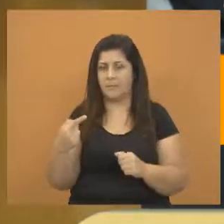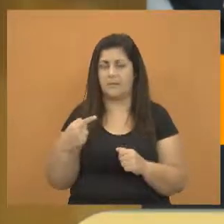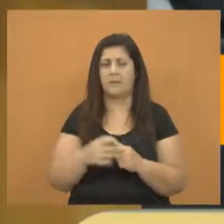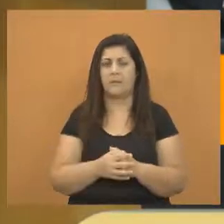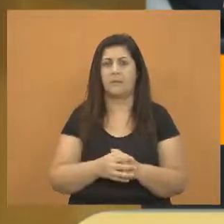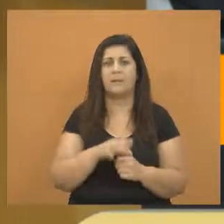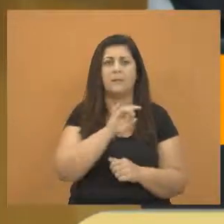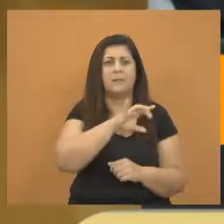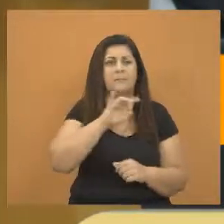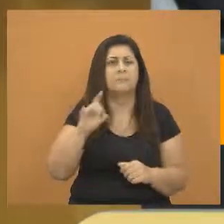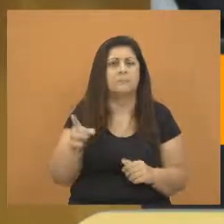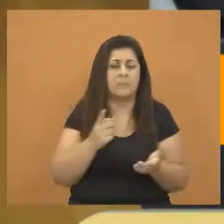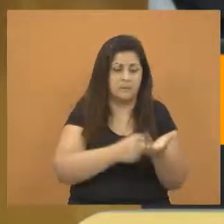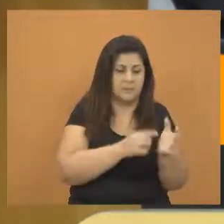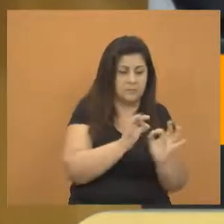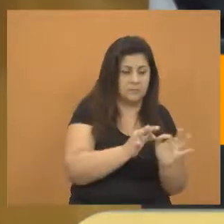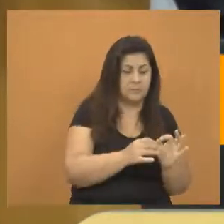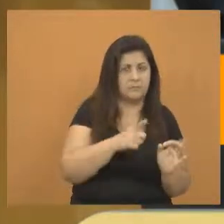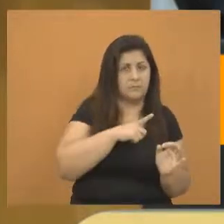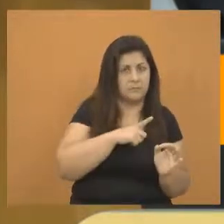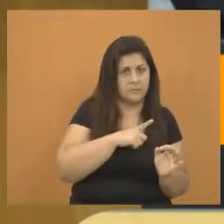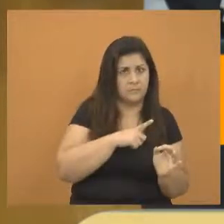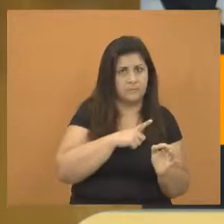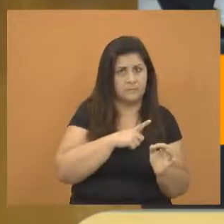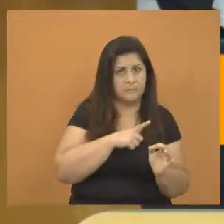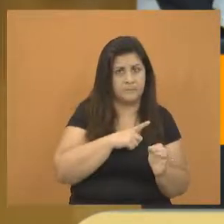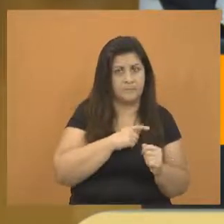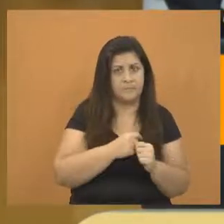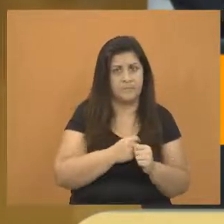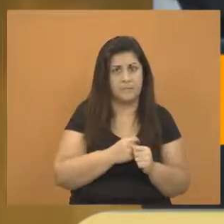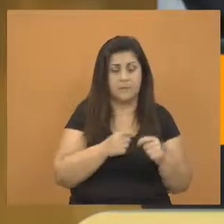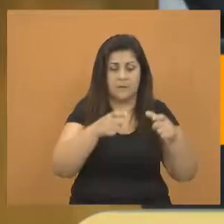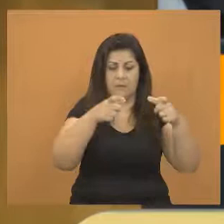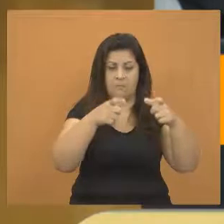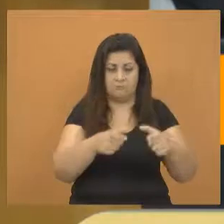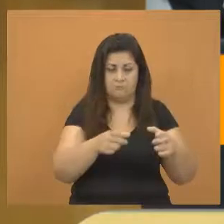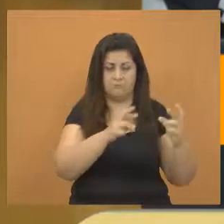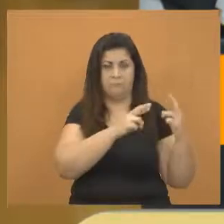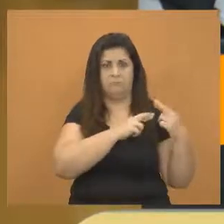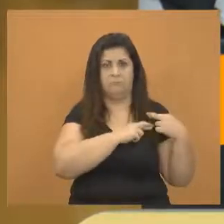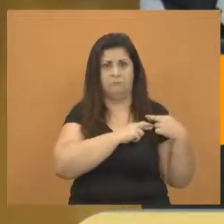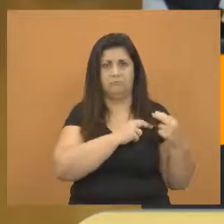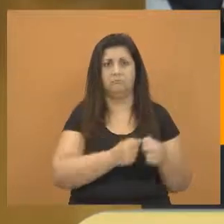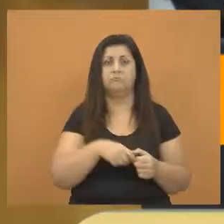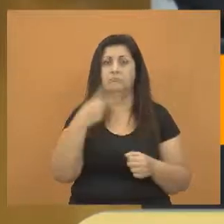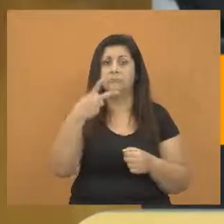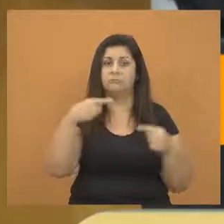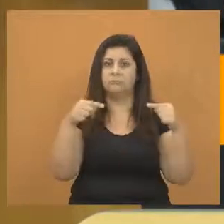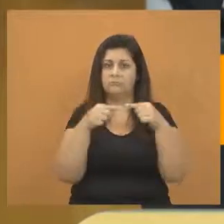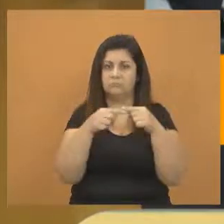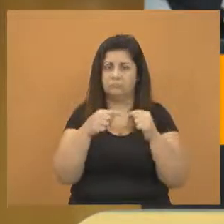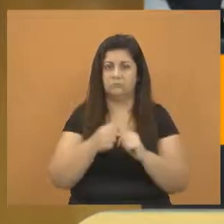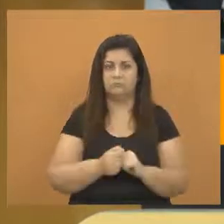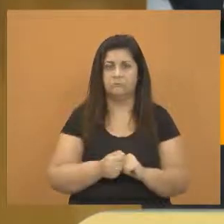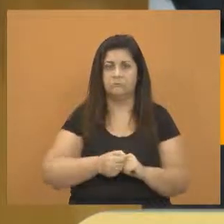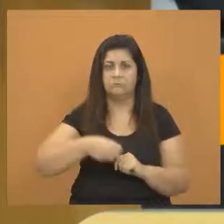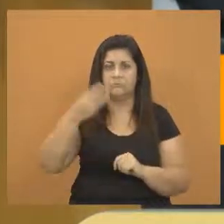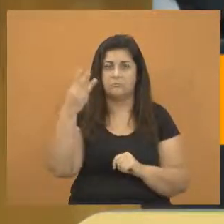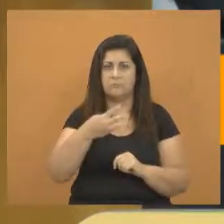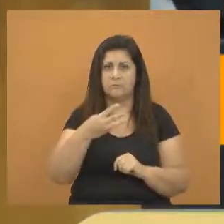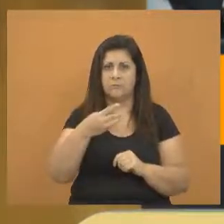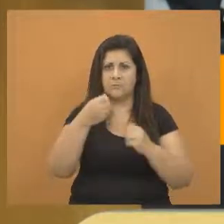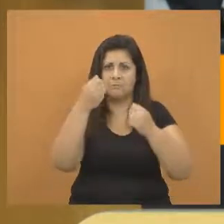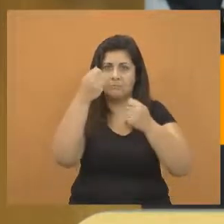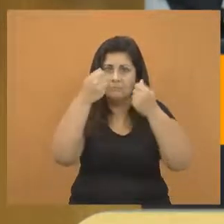é composto por 1. Unidades responsáveis. 2. Objetivo. 3.